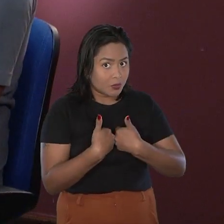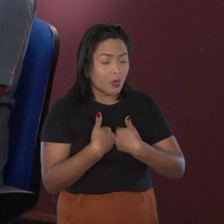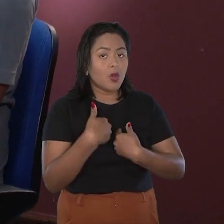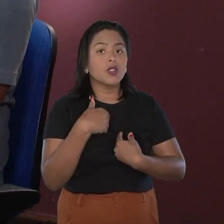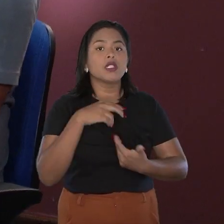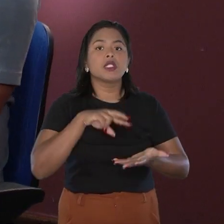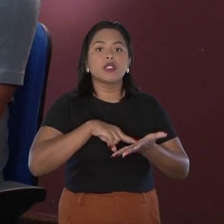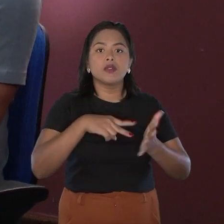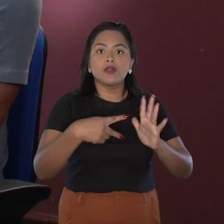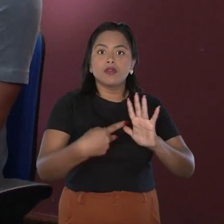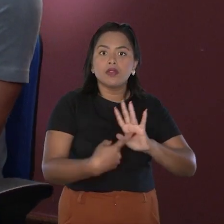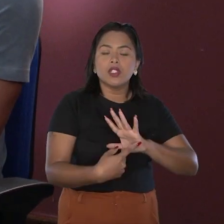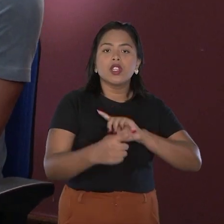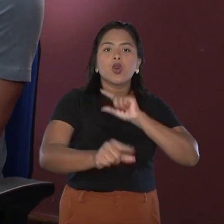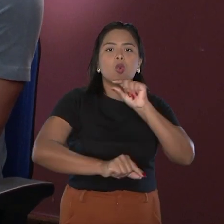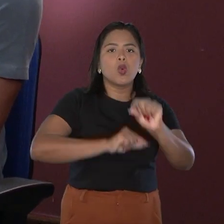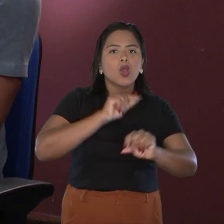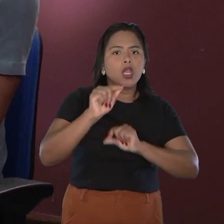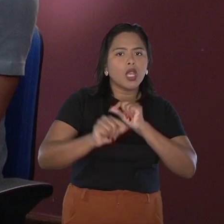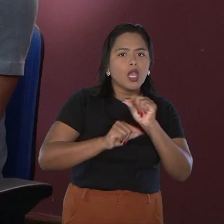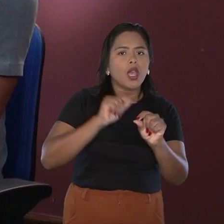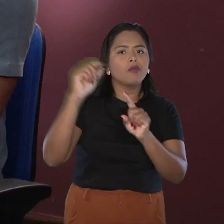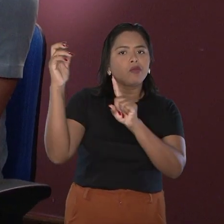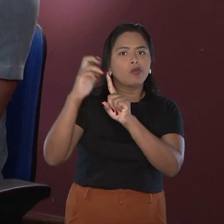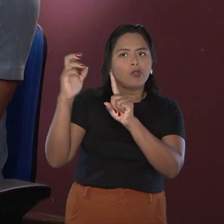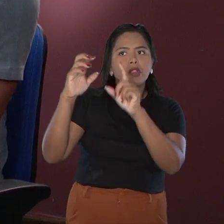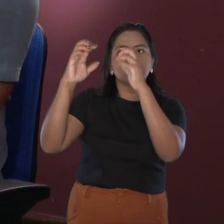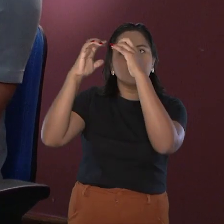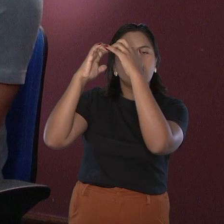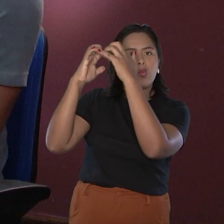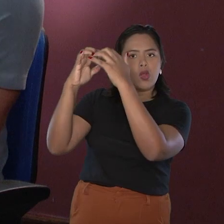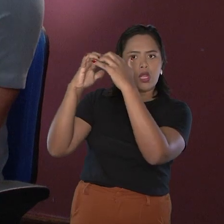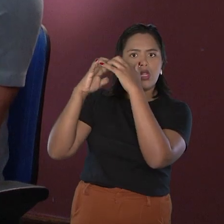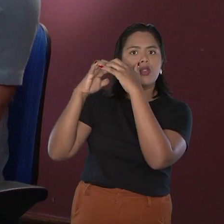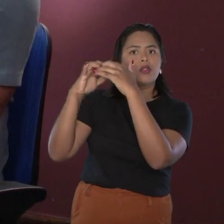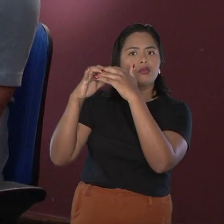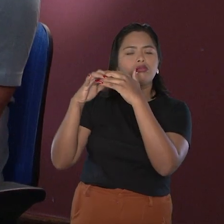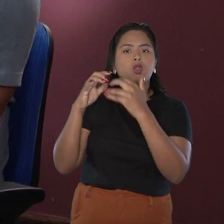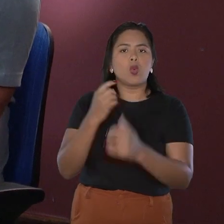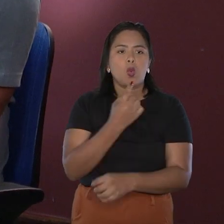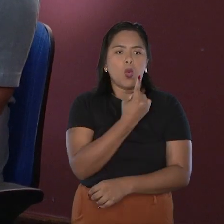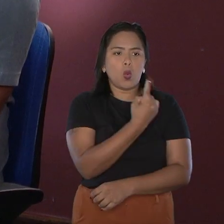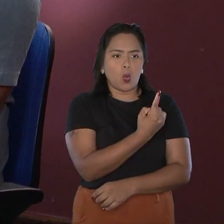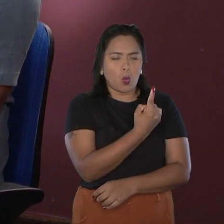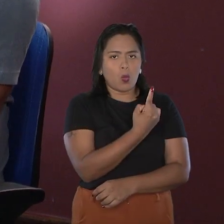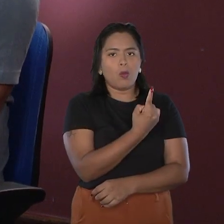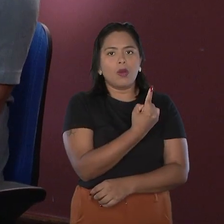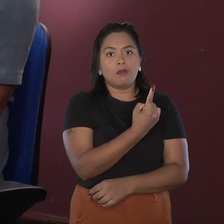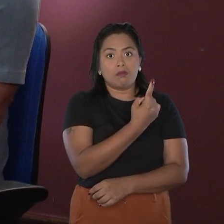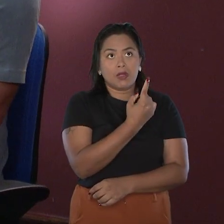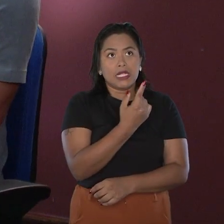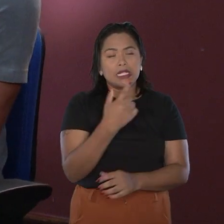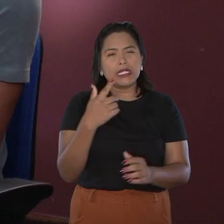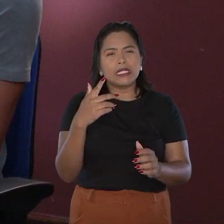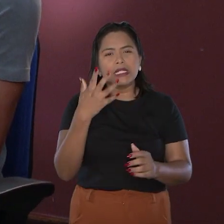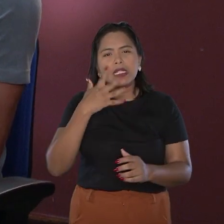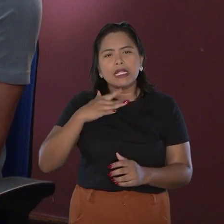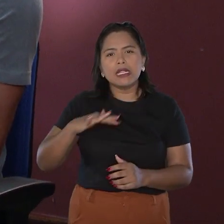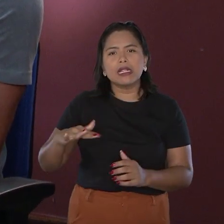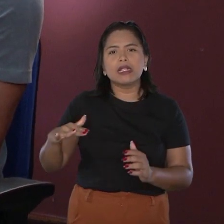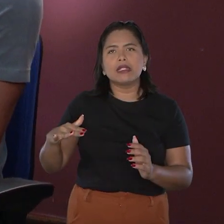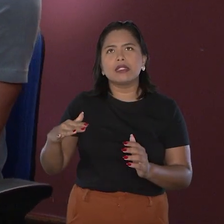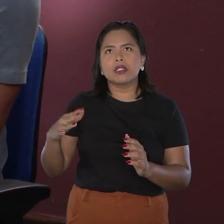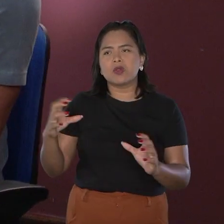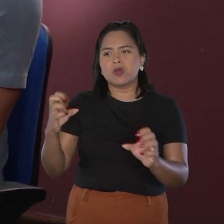ele é atualmente a incidência dele é de um em cada 44 Nascimento então é muito alto para vocês